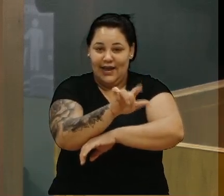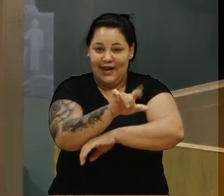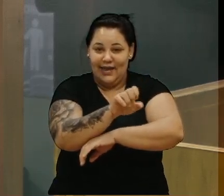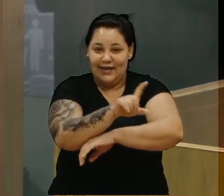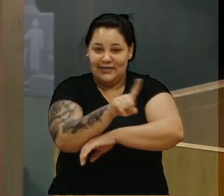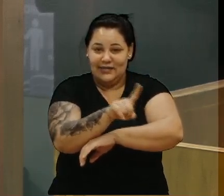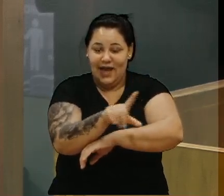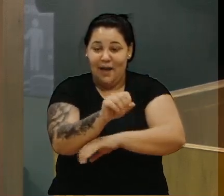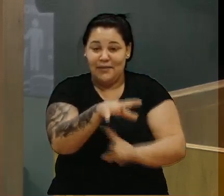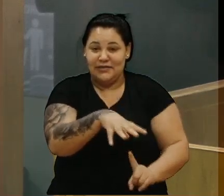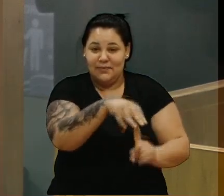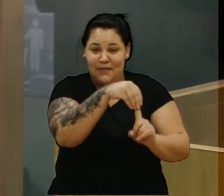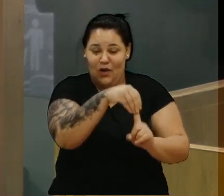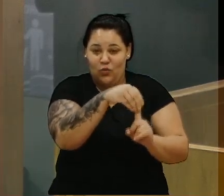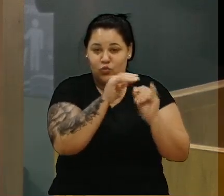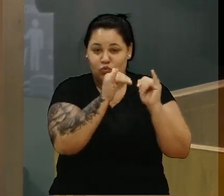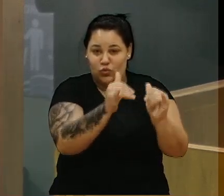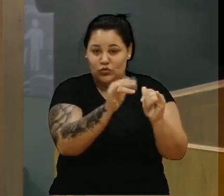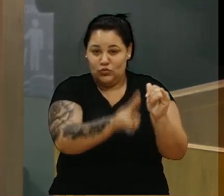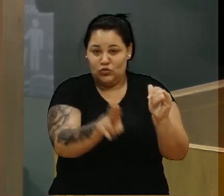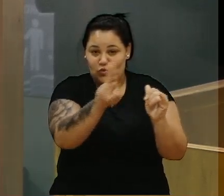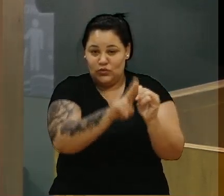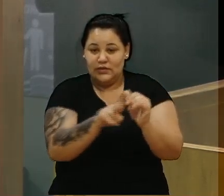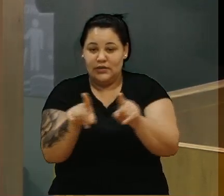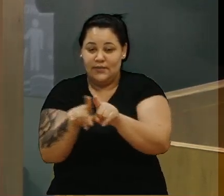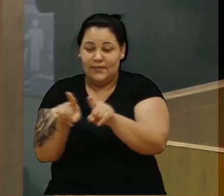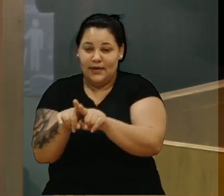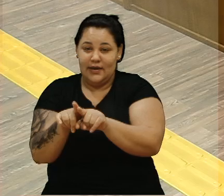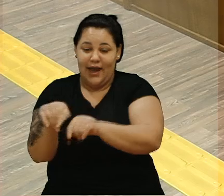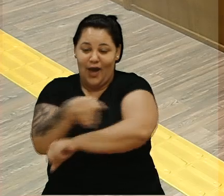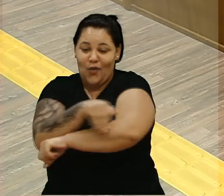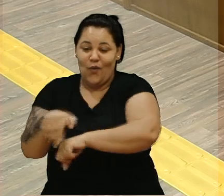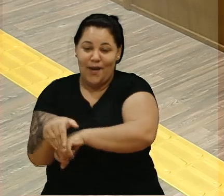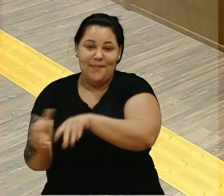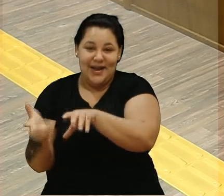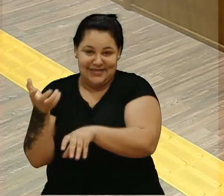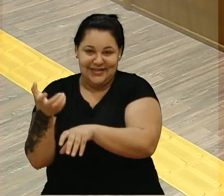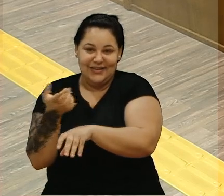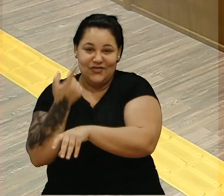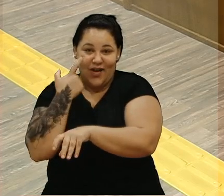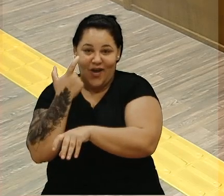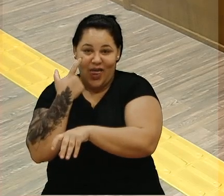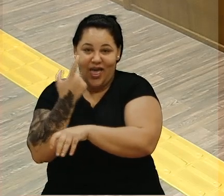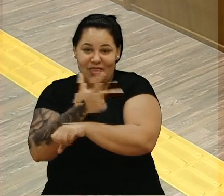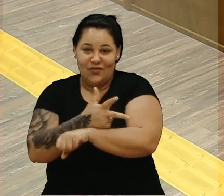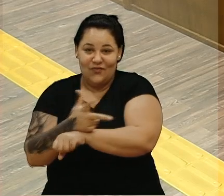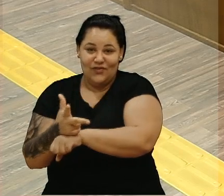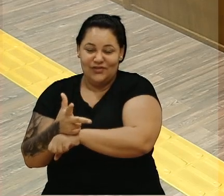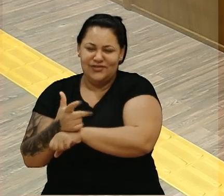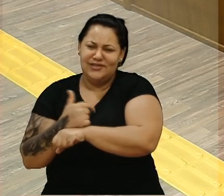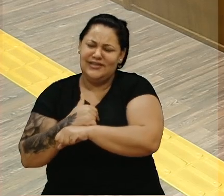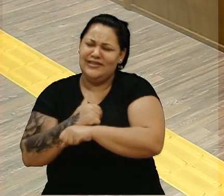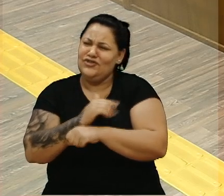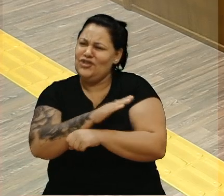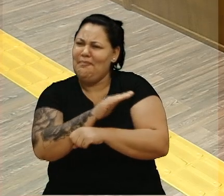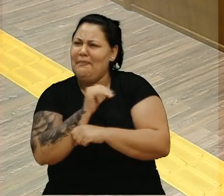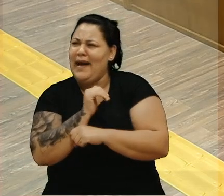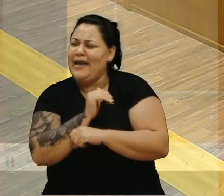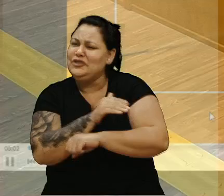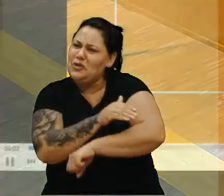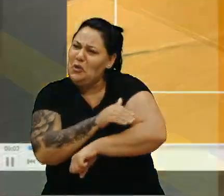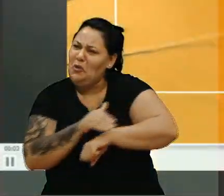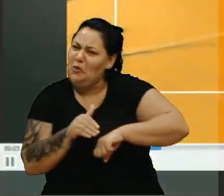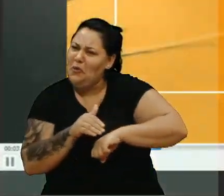ônibus ocupa, e a Rua Brasília, que a gente vai observar no vídeo, que chamar de rua é um elogio bem